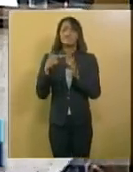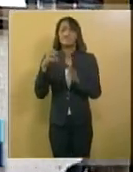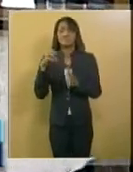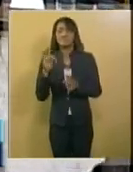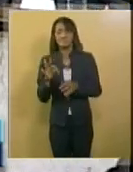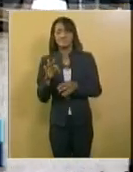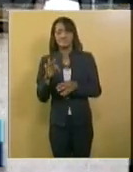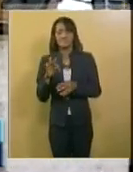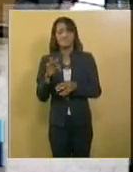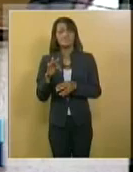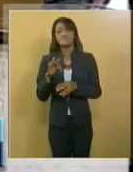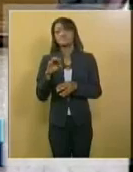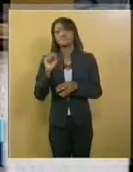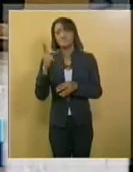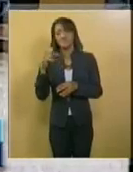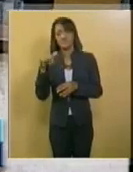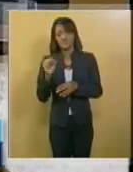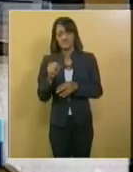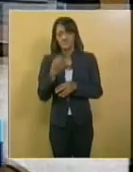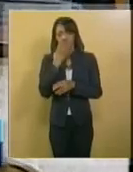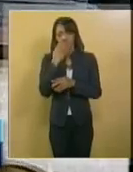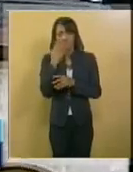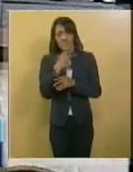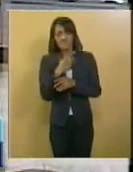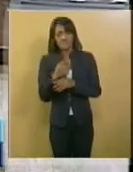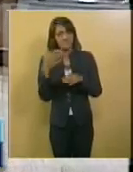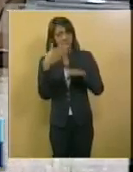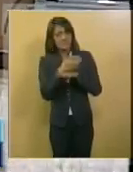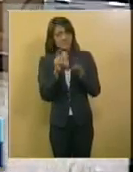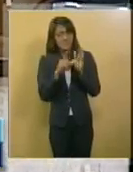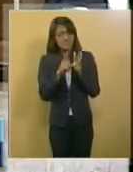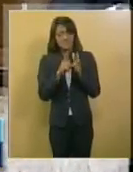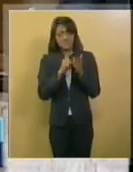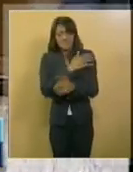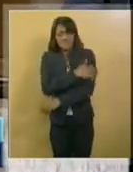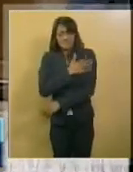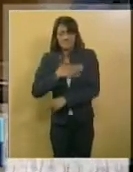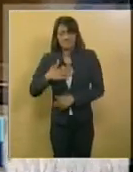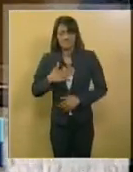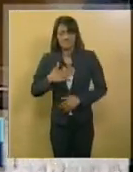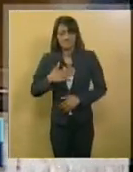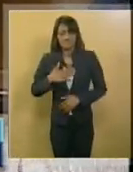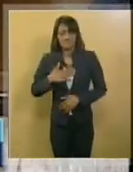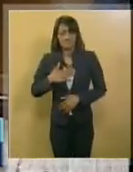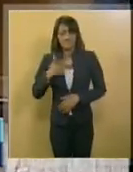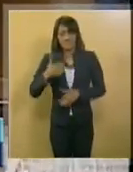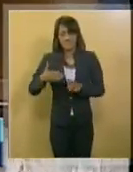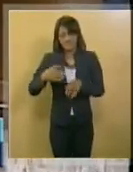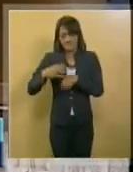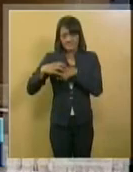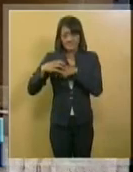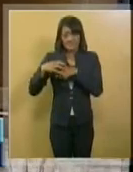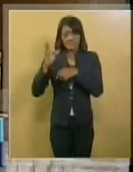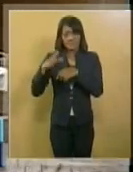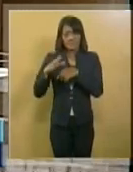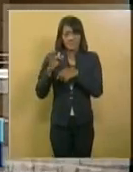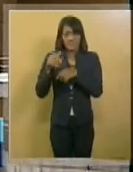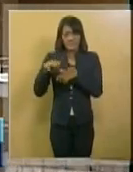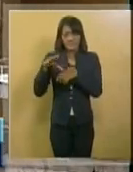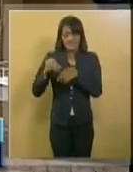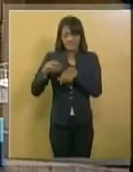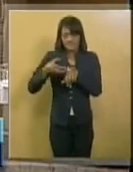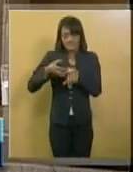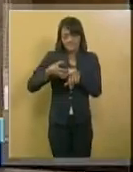do animal dela, Lara, a cadelinha, levou para o pet shop para tomar um banho e voltou com o quadril arrancado, a cabeça do fêmur veio